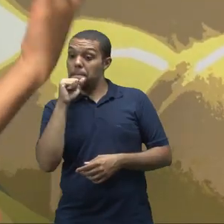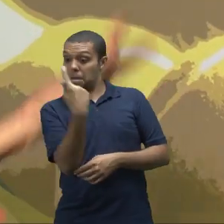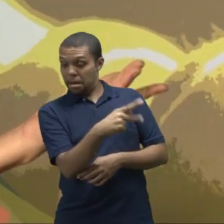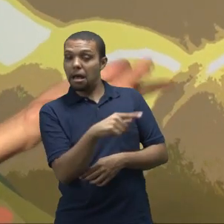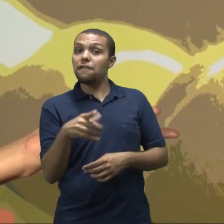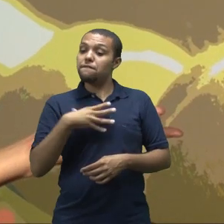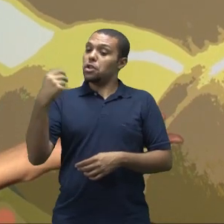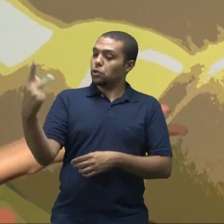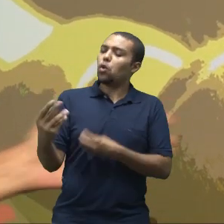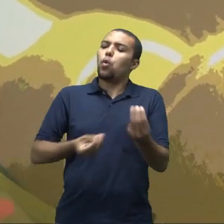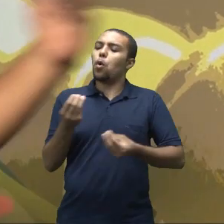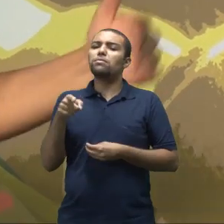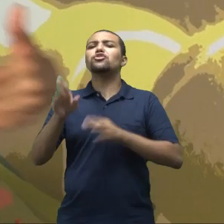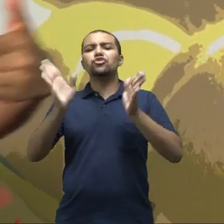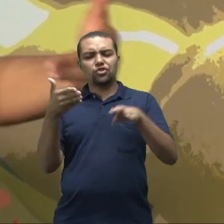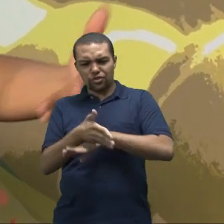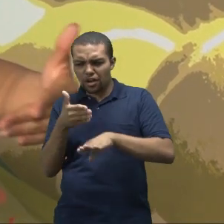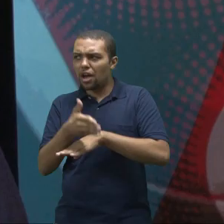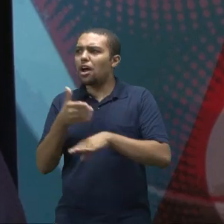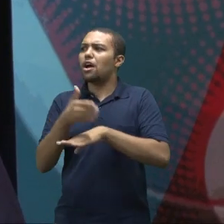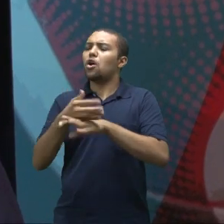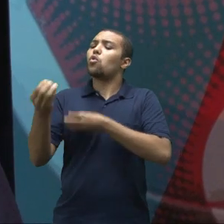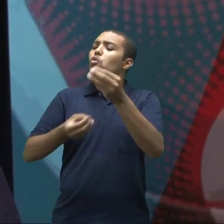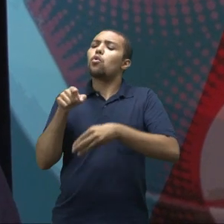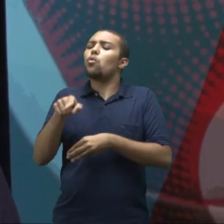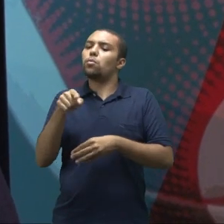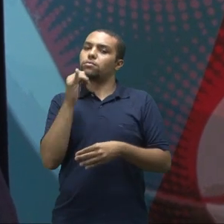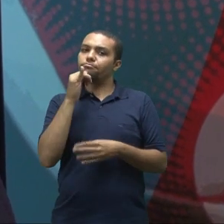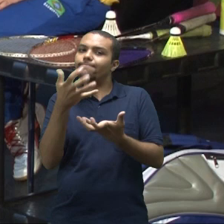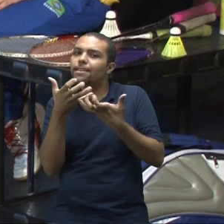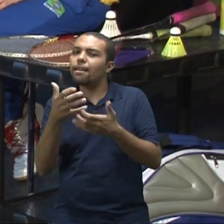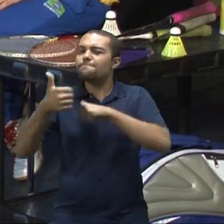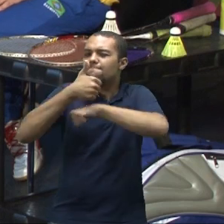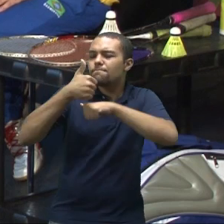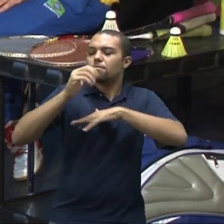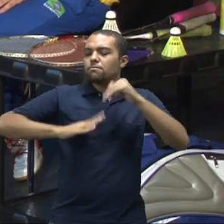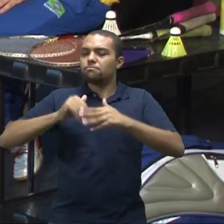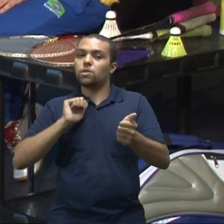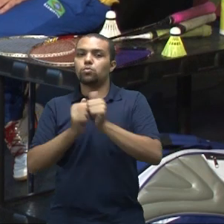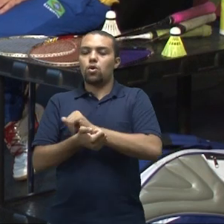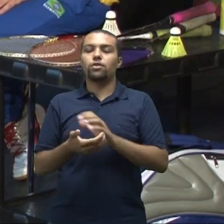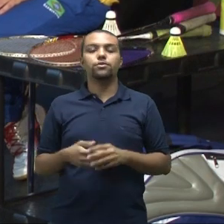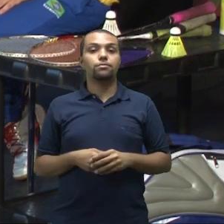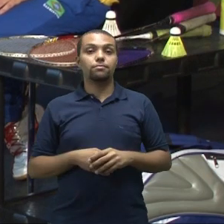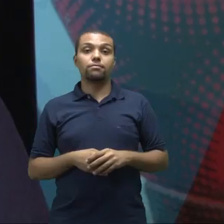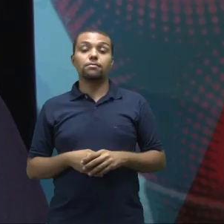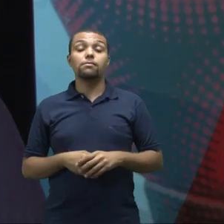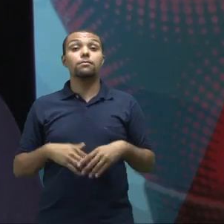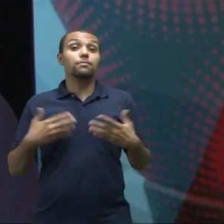filho? Você está envolvida no meio, né, no badminton. Como que foi para você ele querer ser profissional no